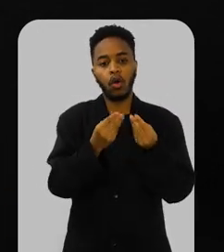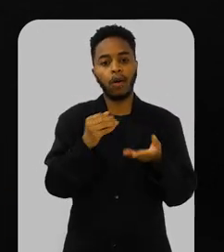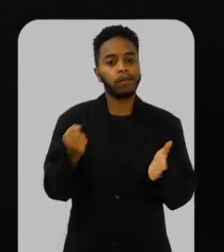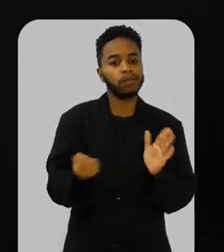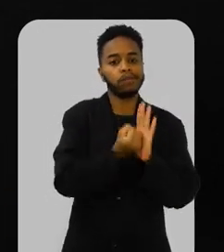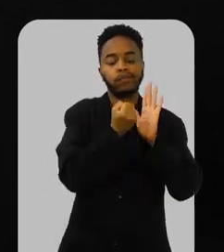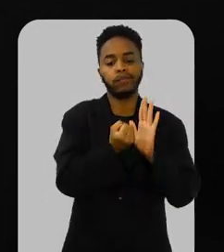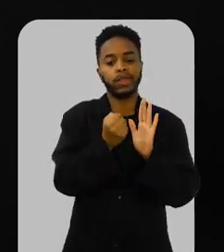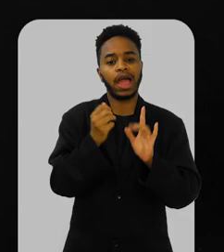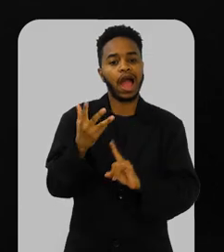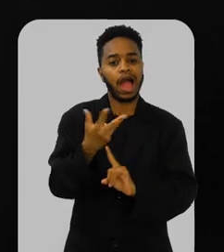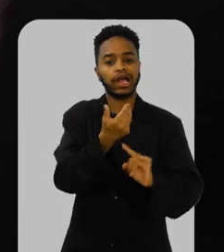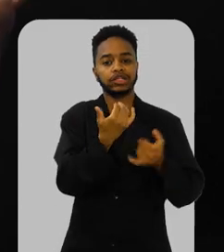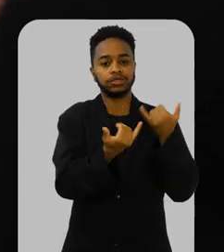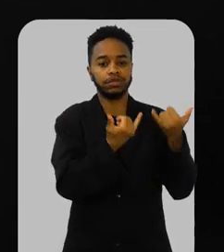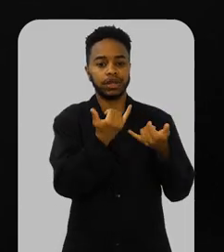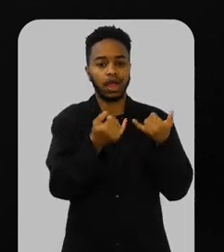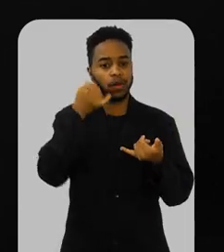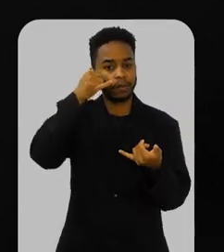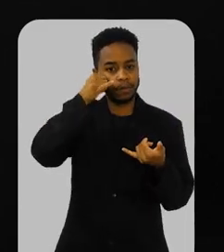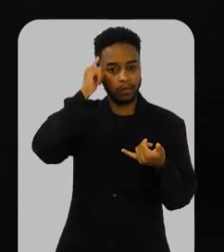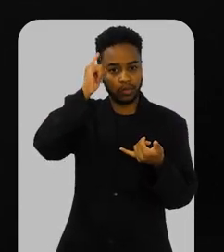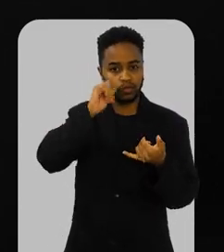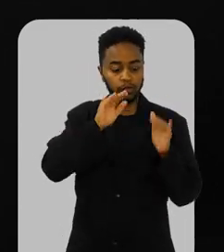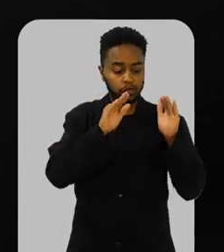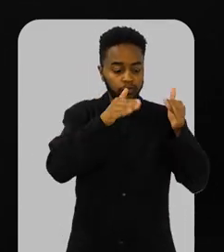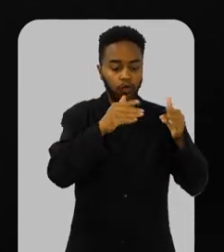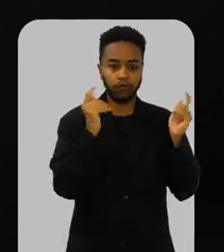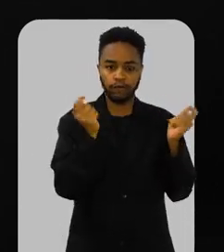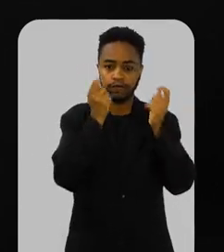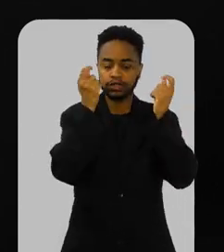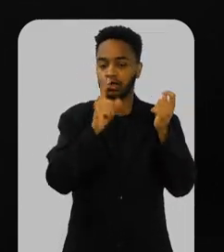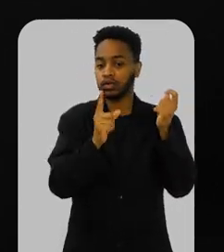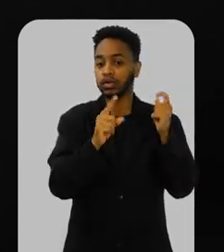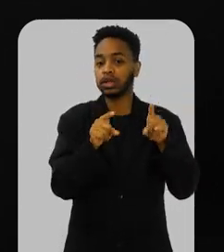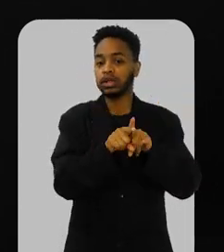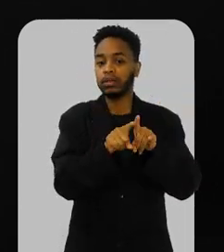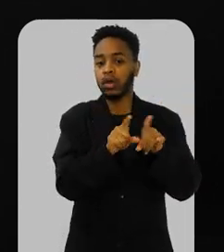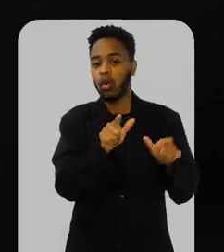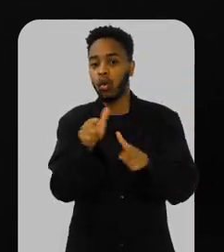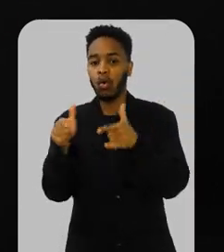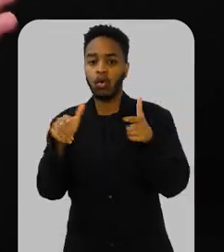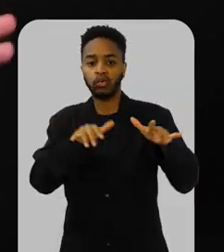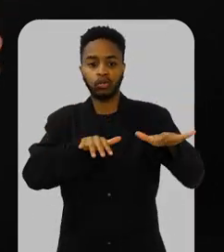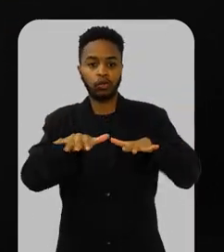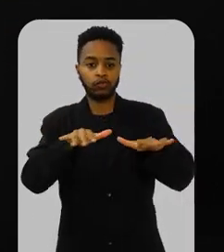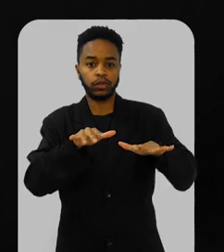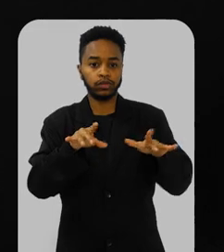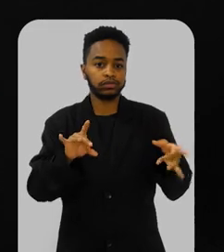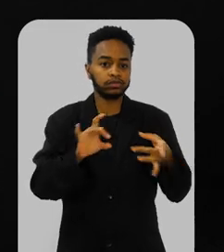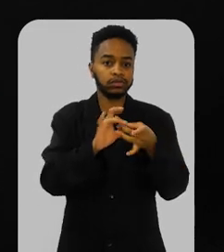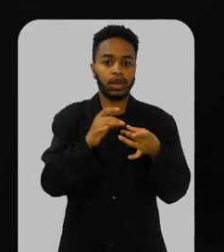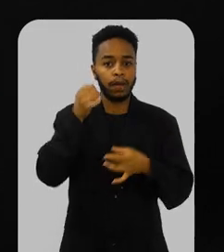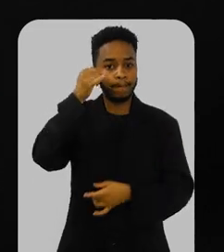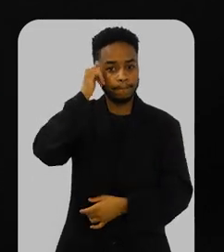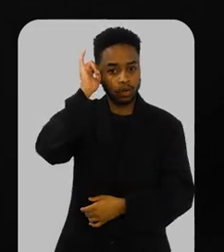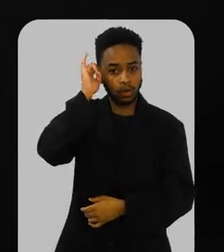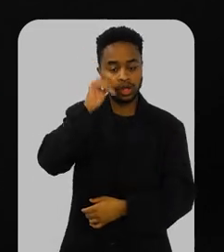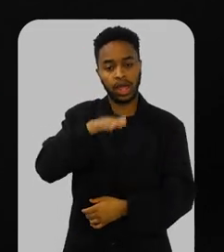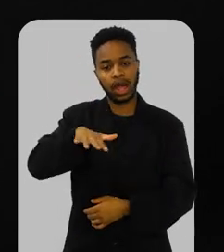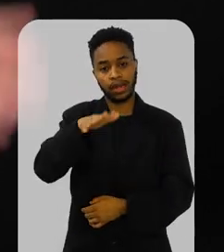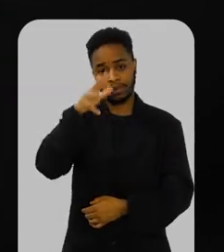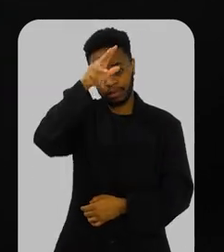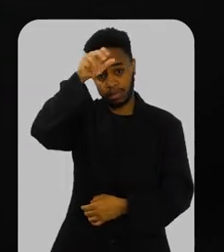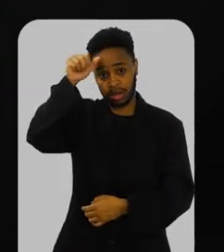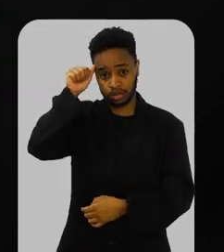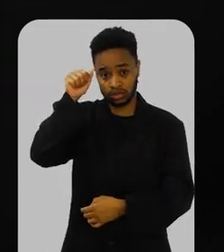da arte de brincar de boi, né, só do festival especificamente. Mas todos os movimentos de boi que existem do